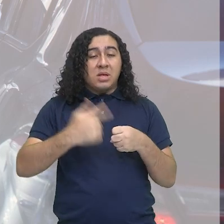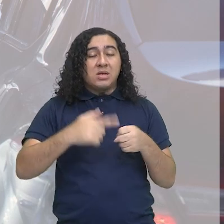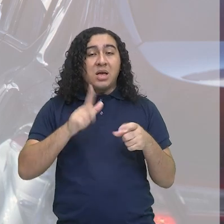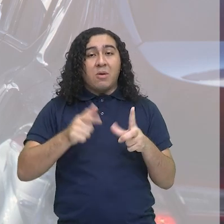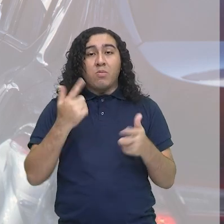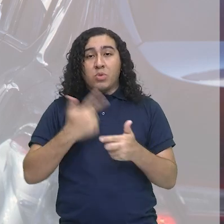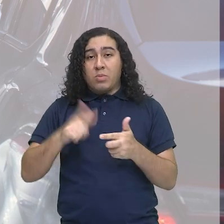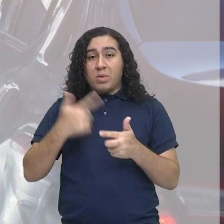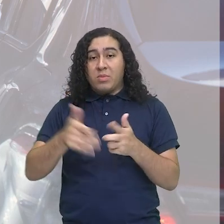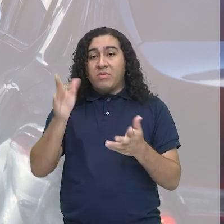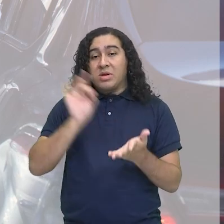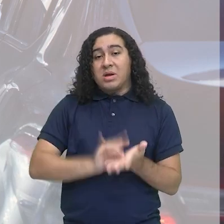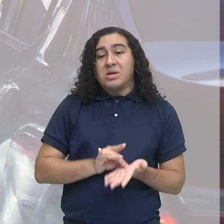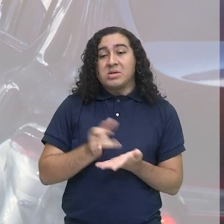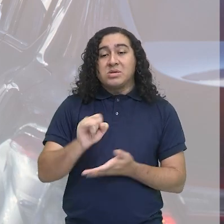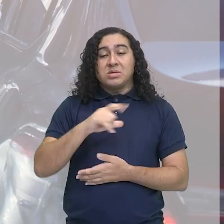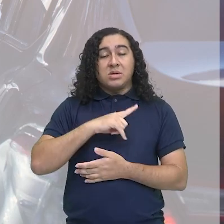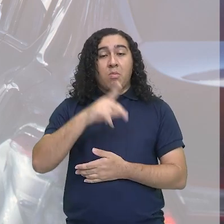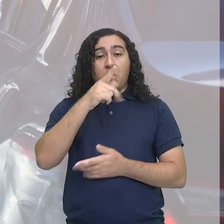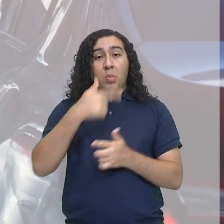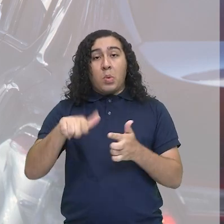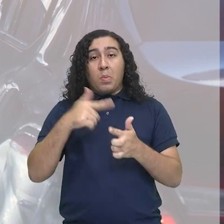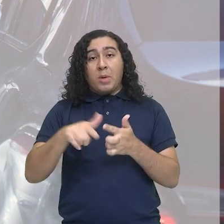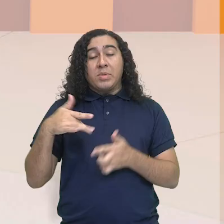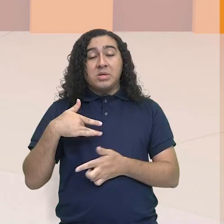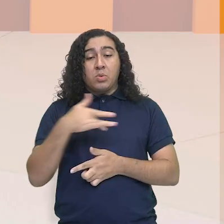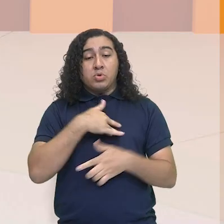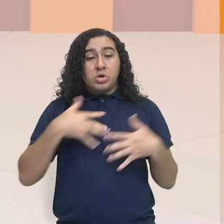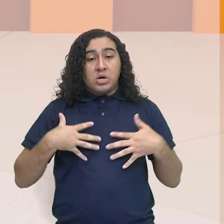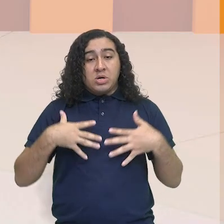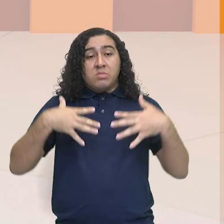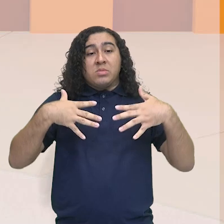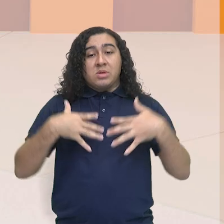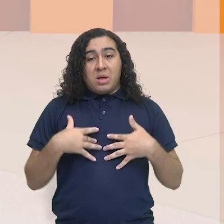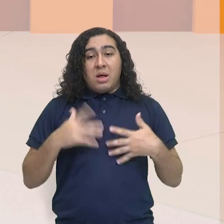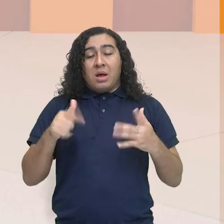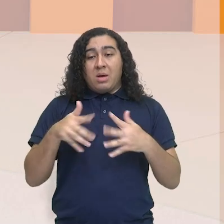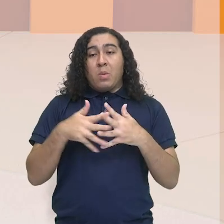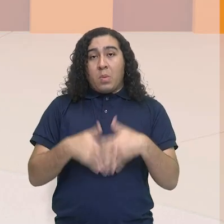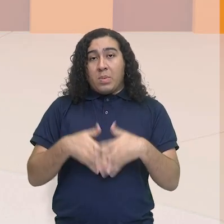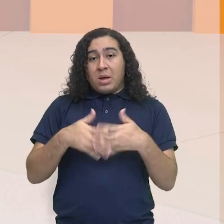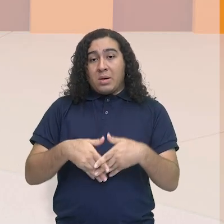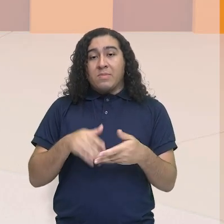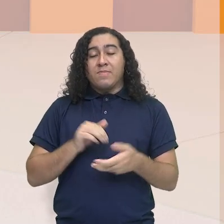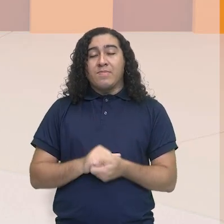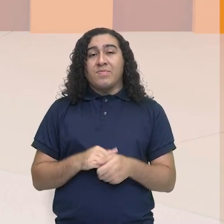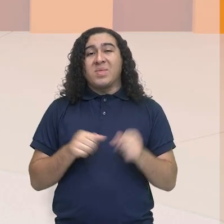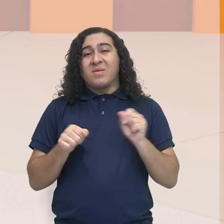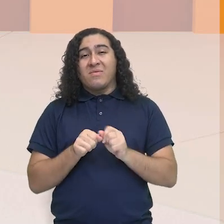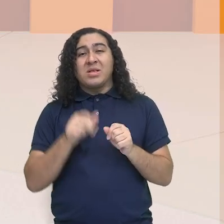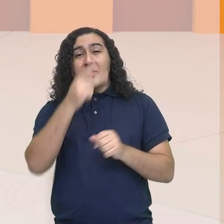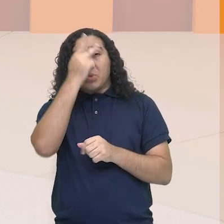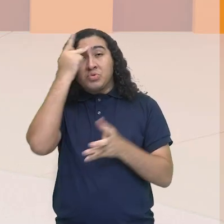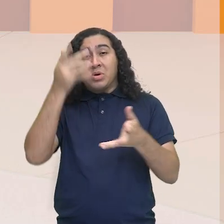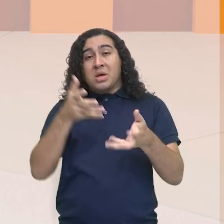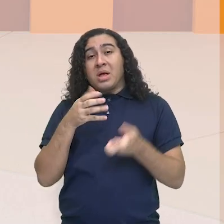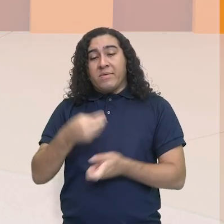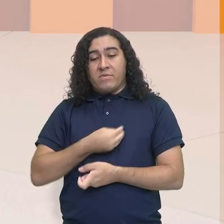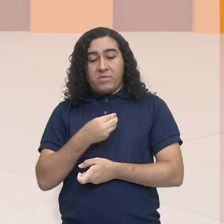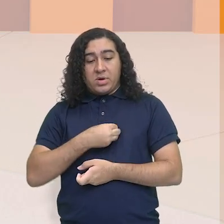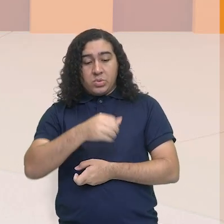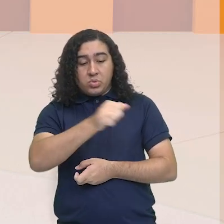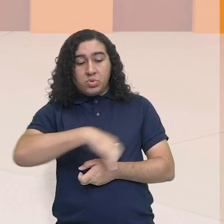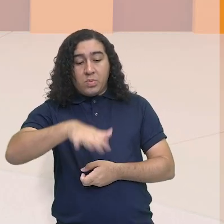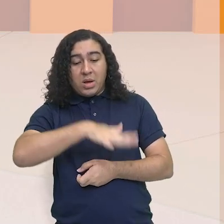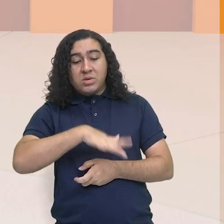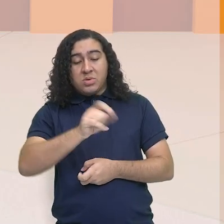um problema, principalmente para quem tem problema respiratório, né? É muito complicado. Isso aí faz ou não faz a pessoa preferir morar numa área com